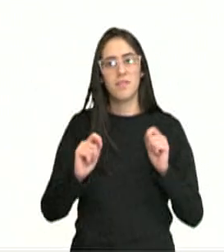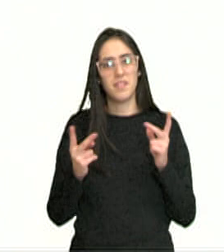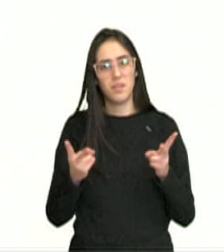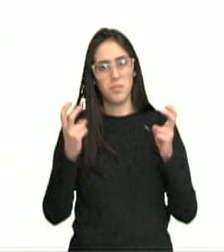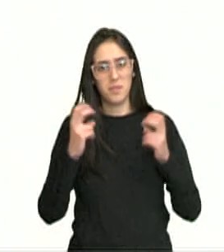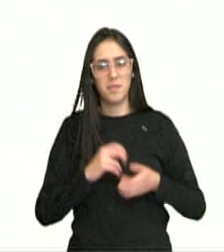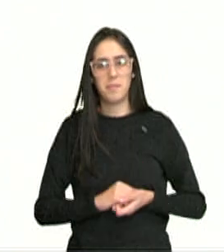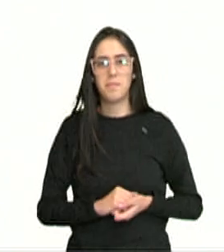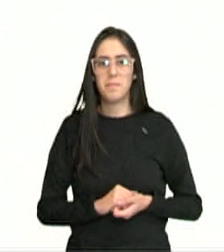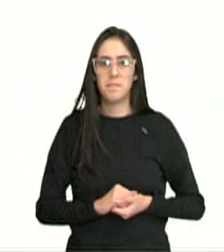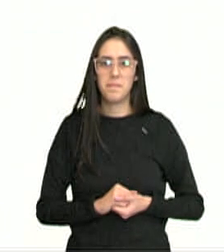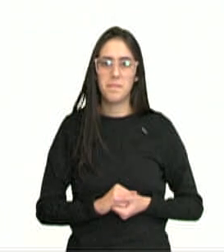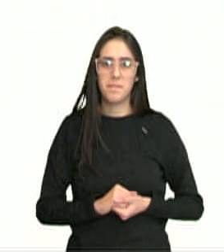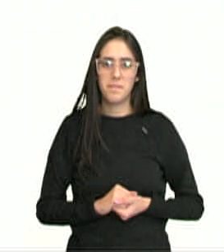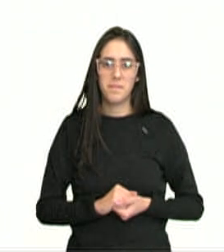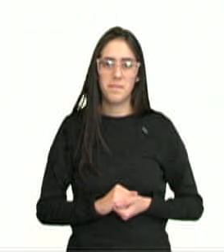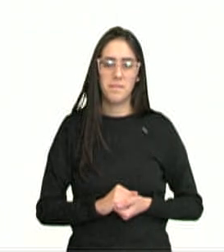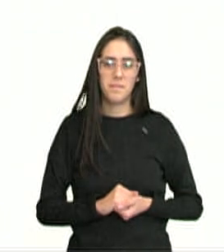essa equação.